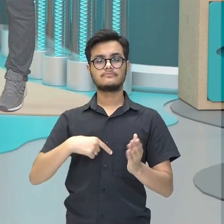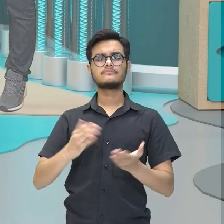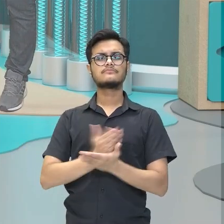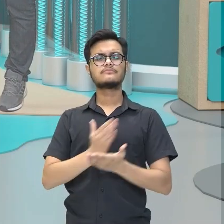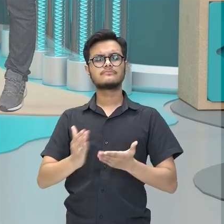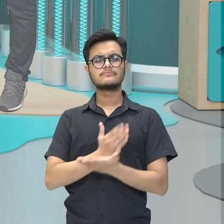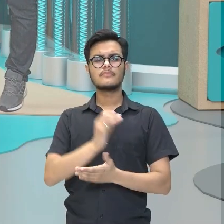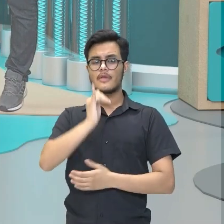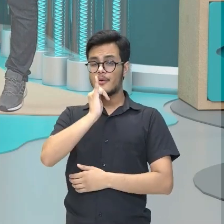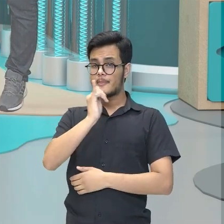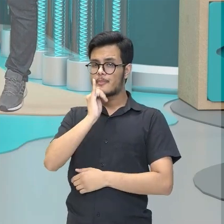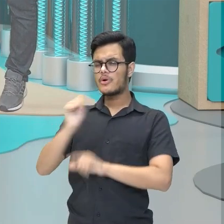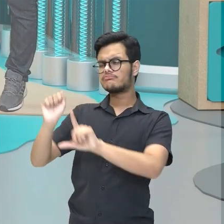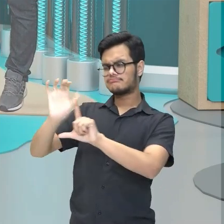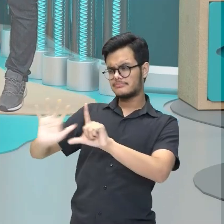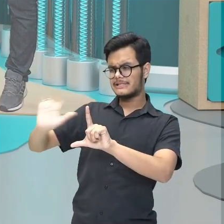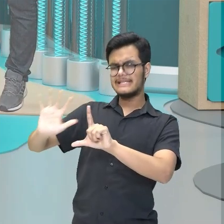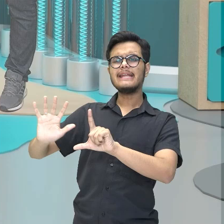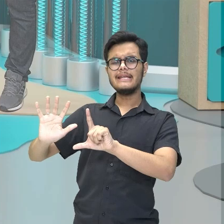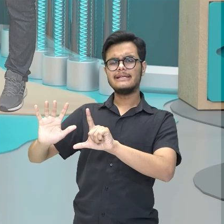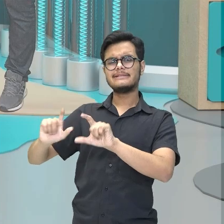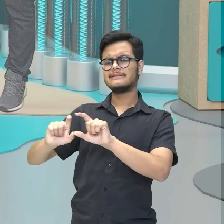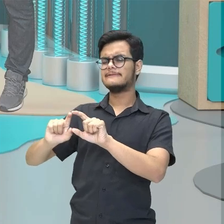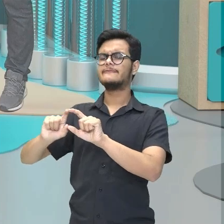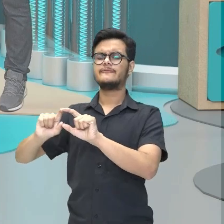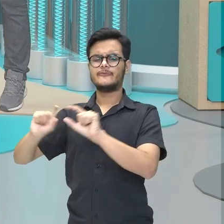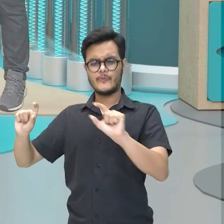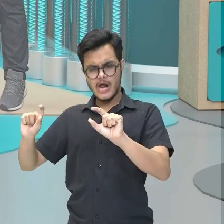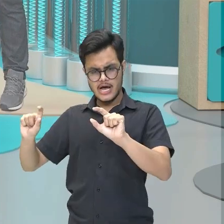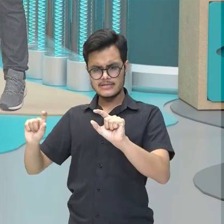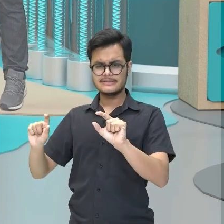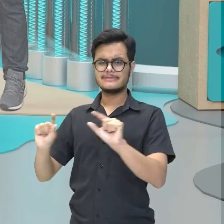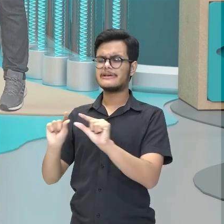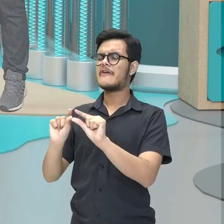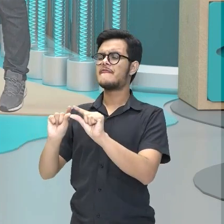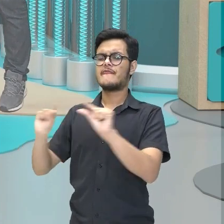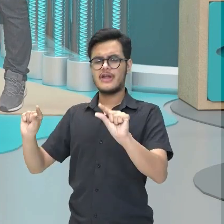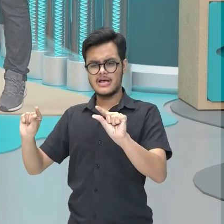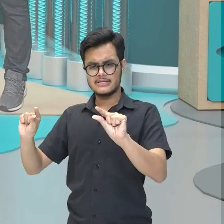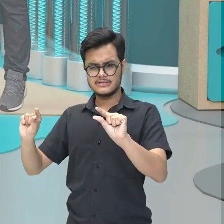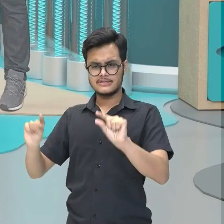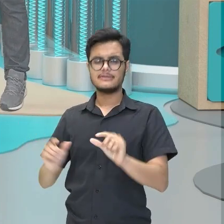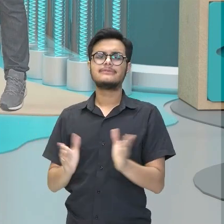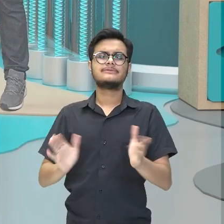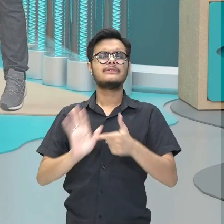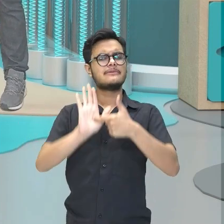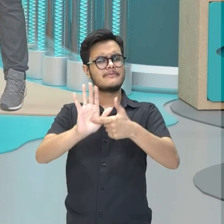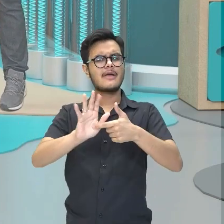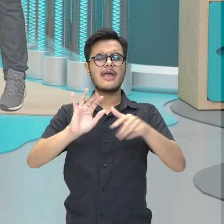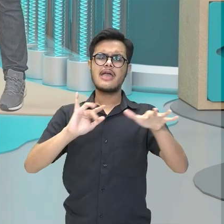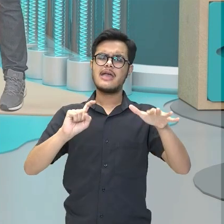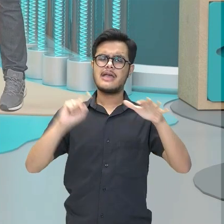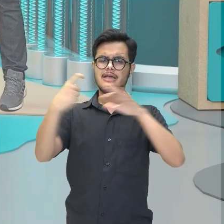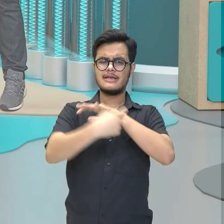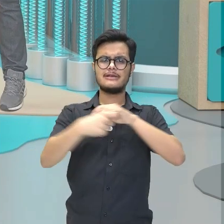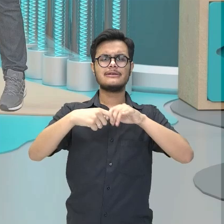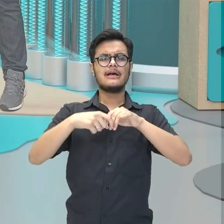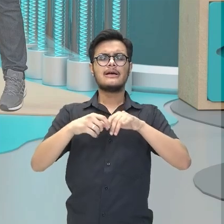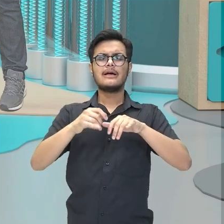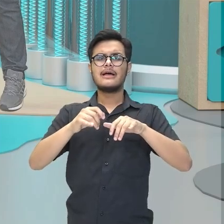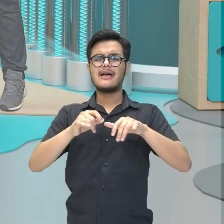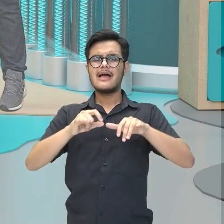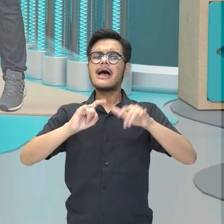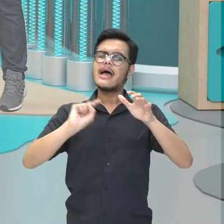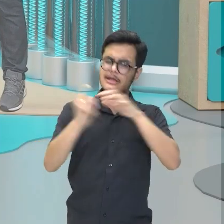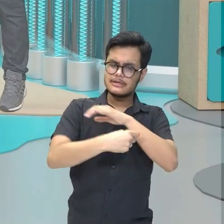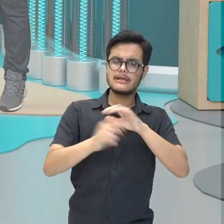links, né? Aqui, links que vão fazer referência a redes sociais, que você pode compartilhar a reportagem.